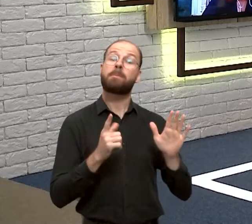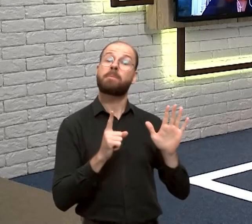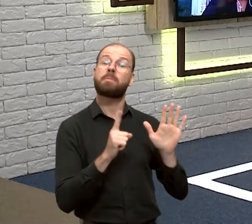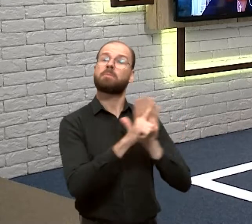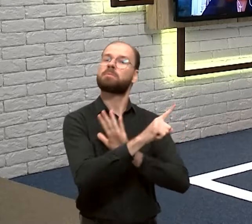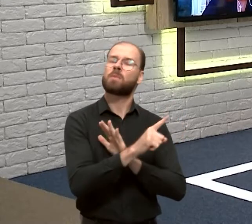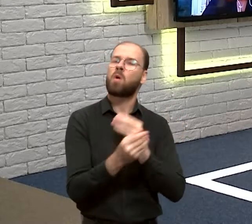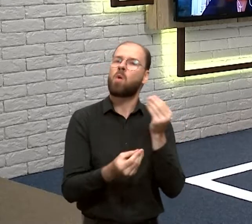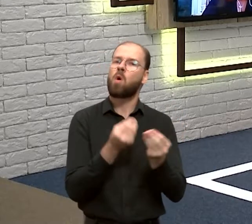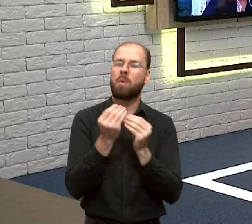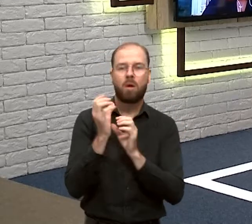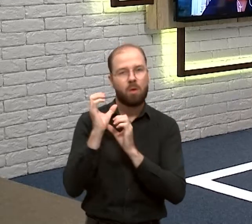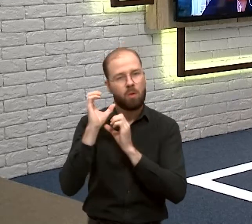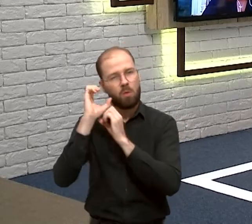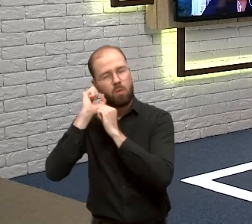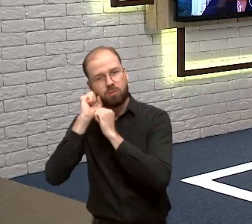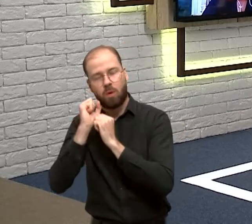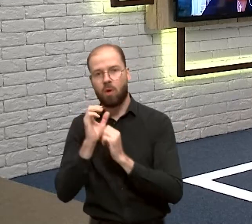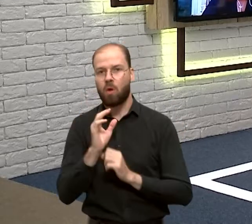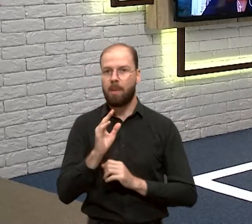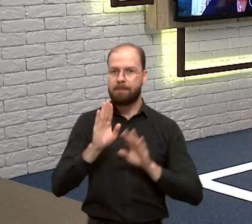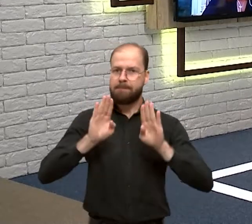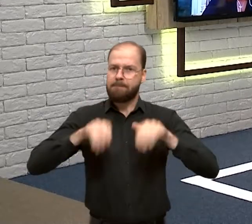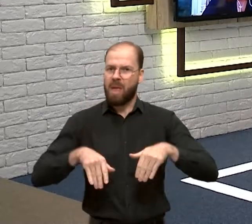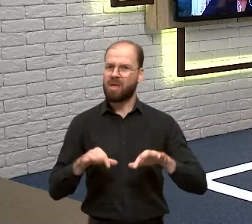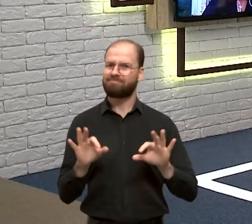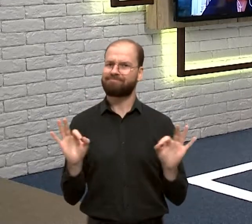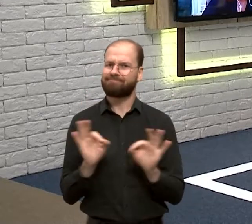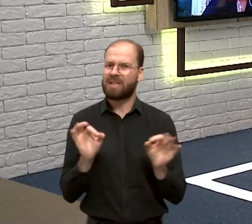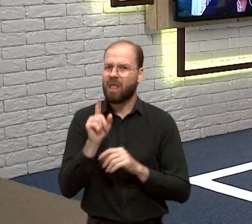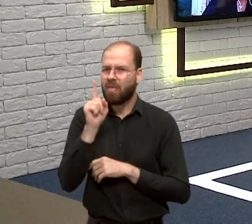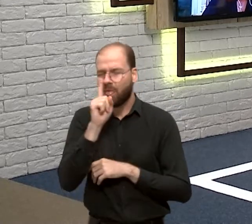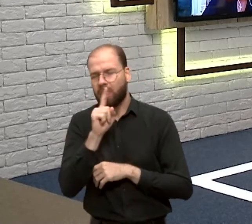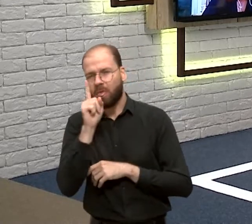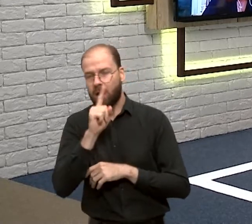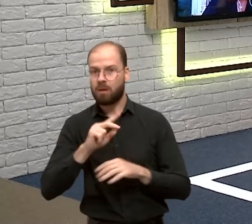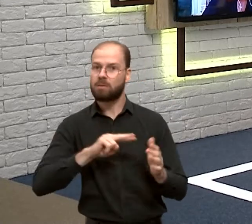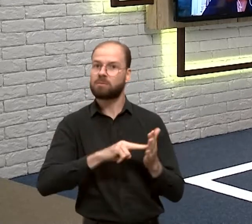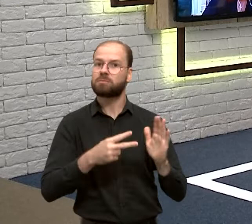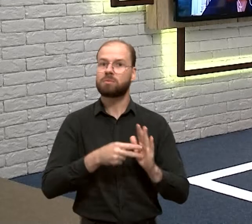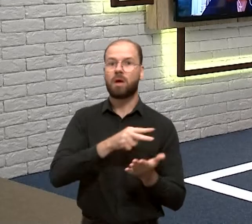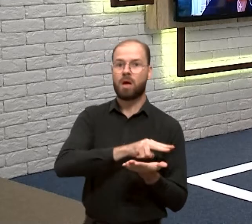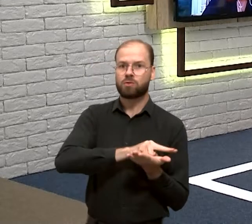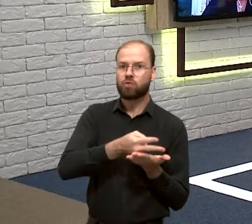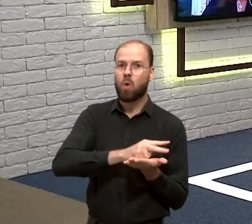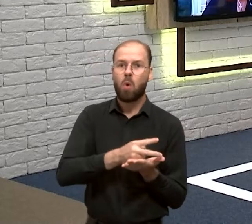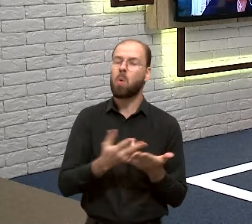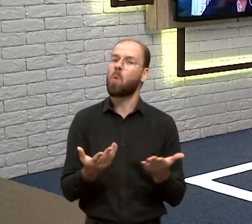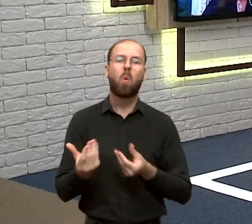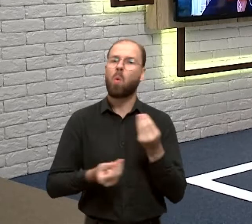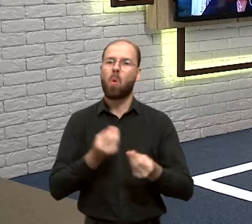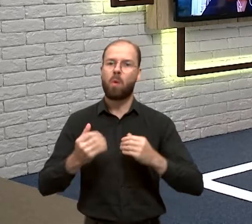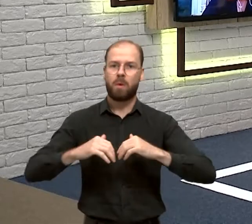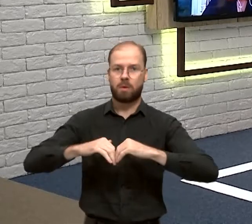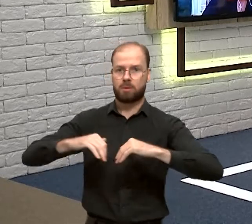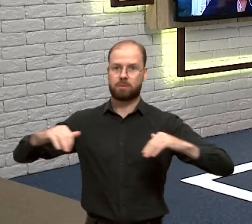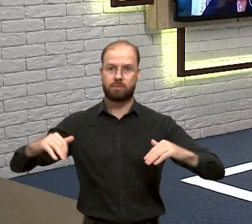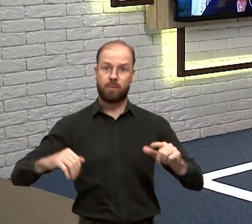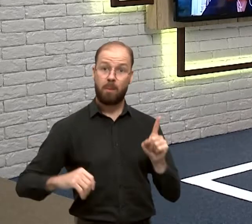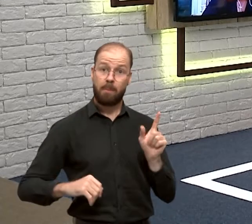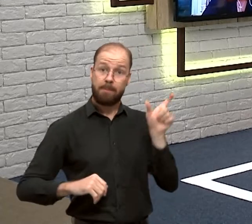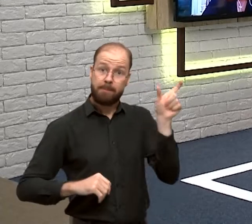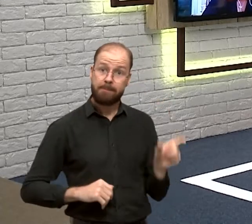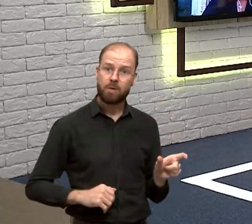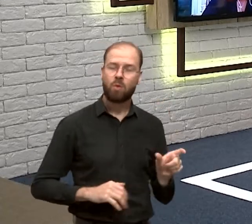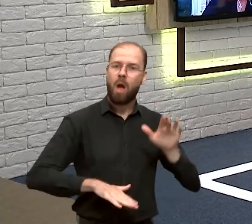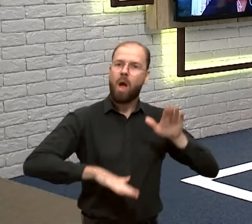dormida não significa insônia necessariamente, né? Como que a gente separa? Uma pessoa que muitas vezes tem algumas noites que